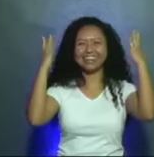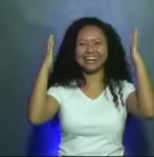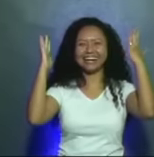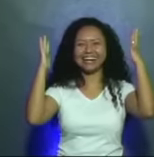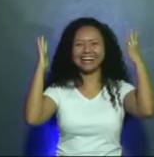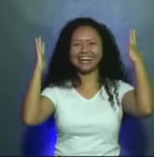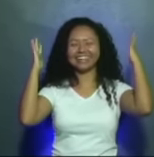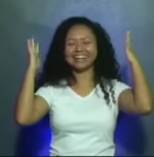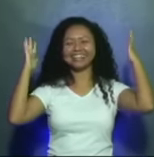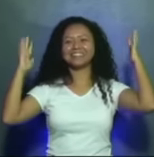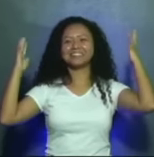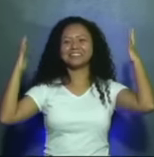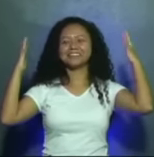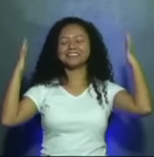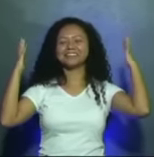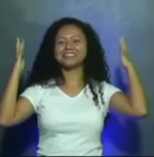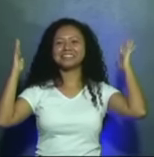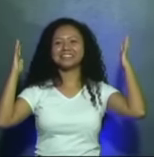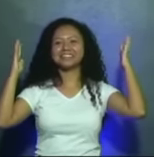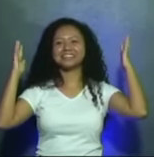Deus.